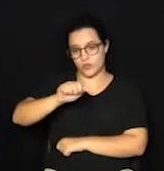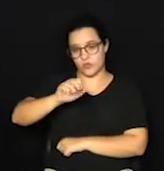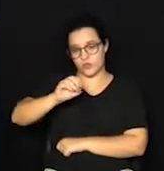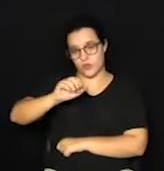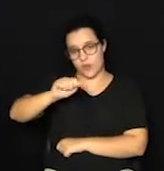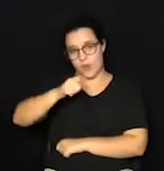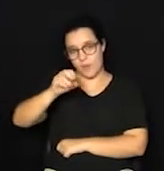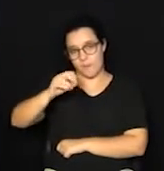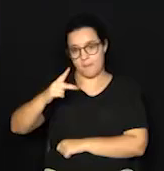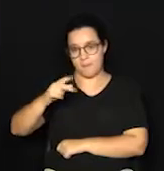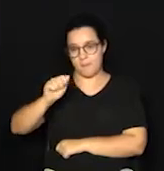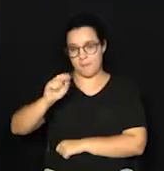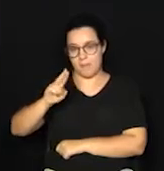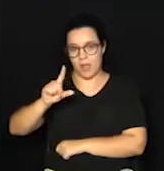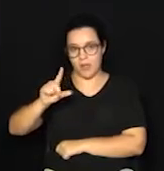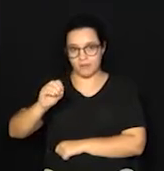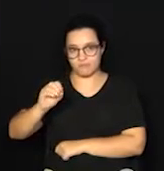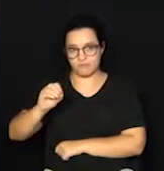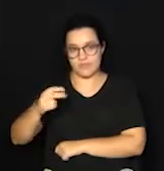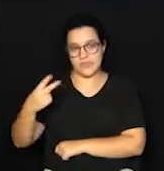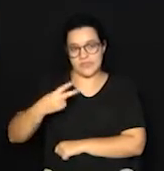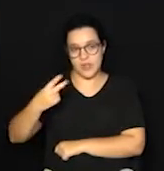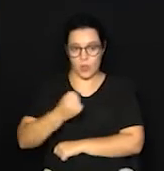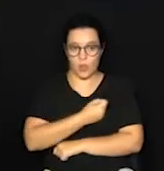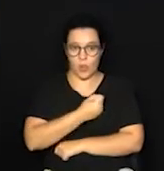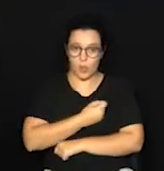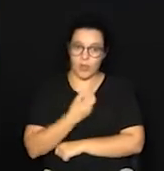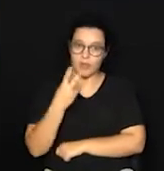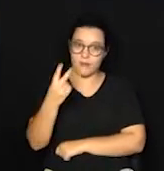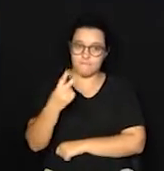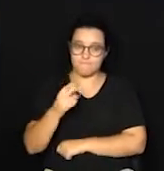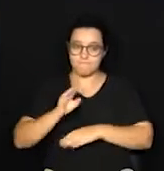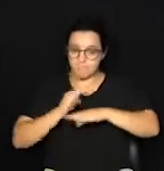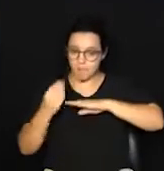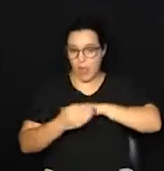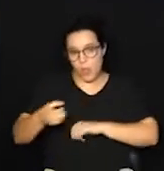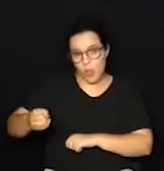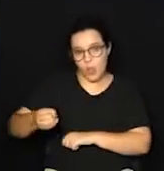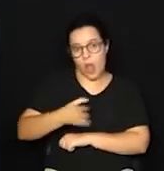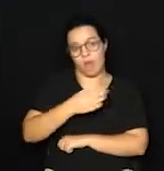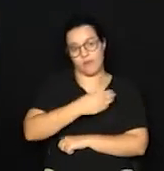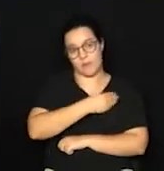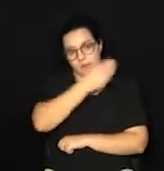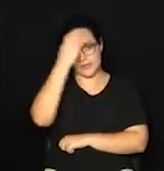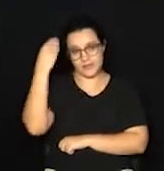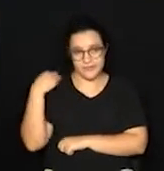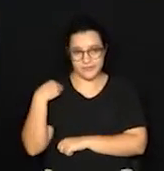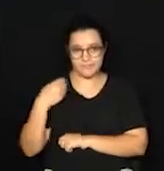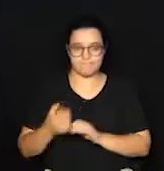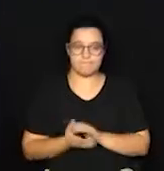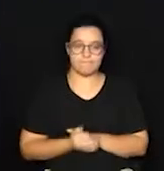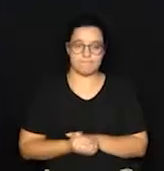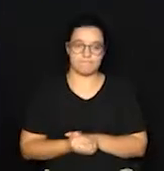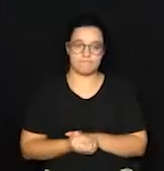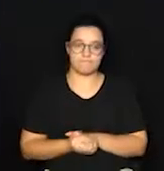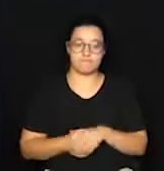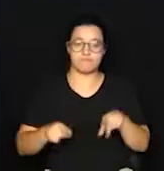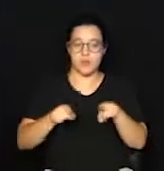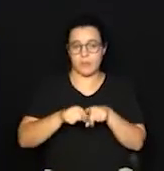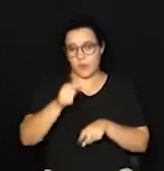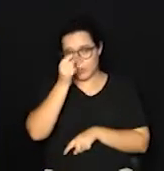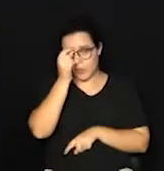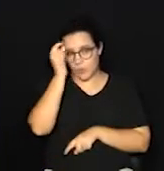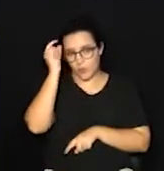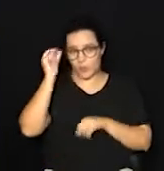II, número 2, na Vila Padre Anchieta, no distrito de Nova Aparecida. E ainda na coletiva foi